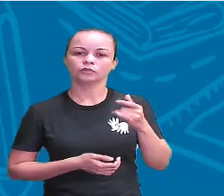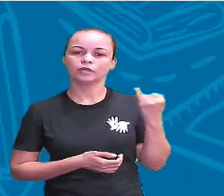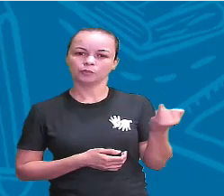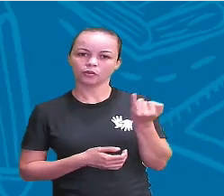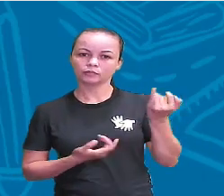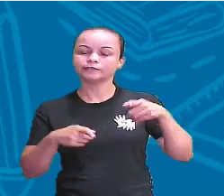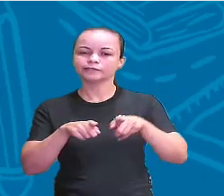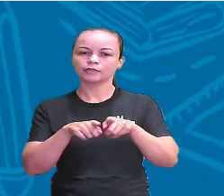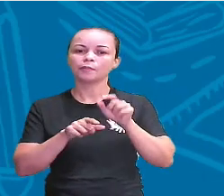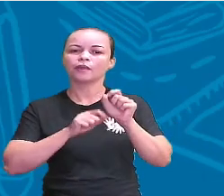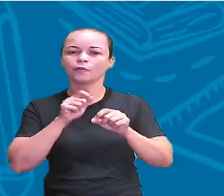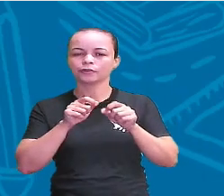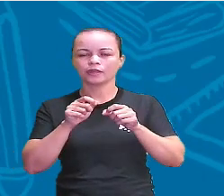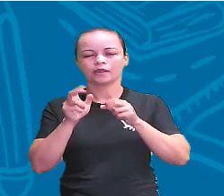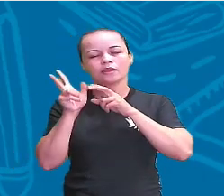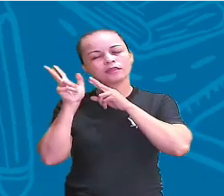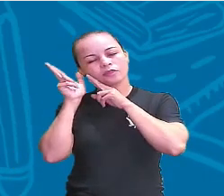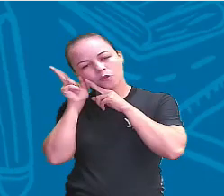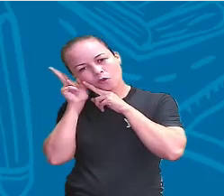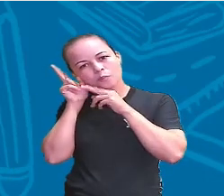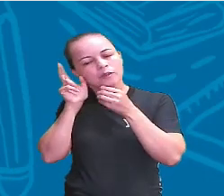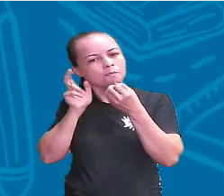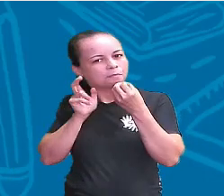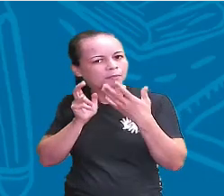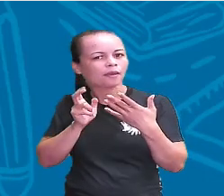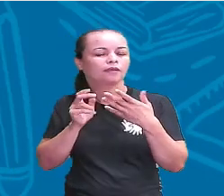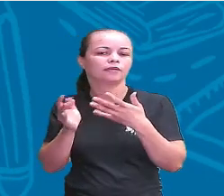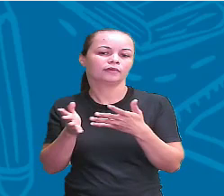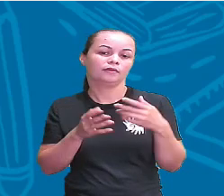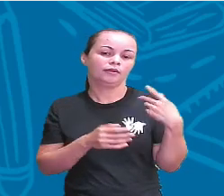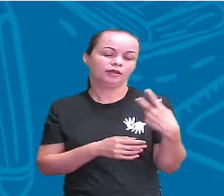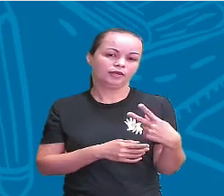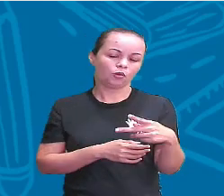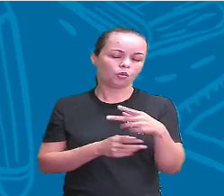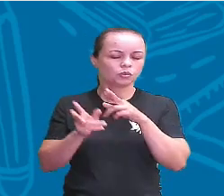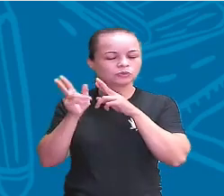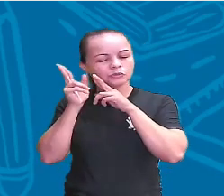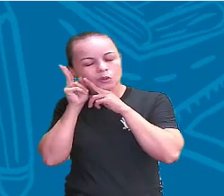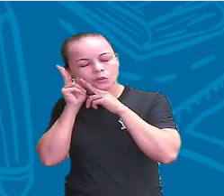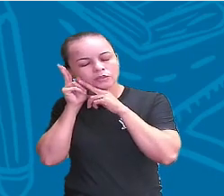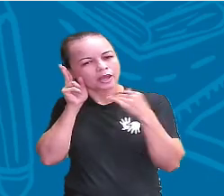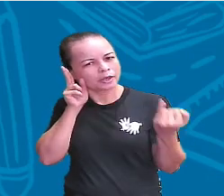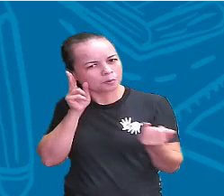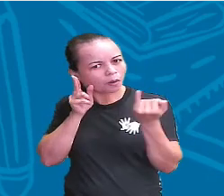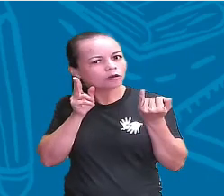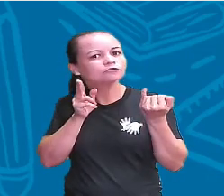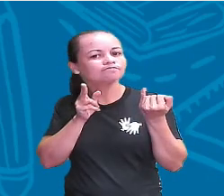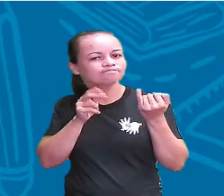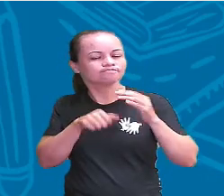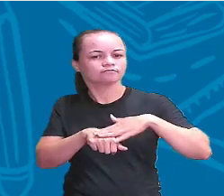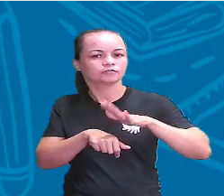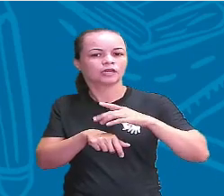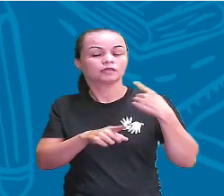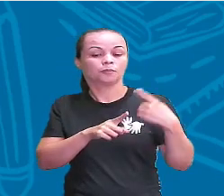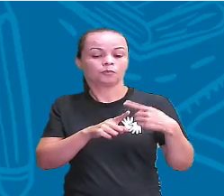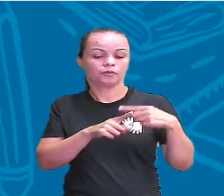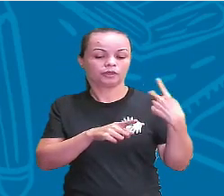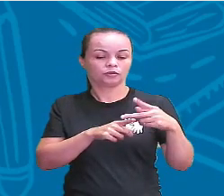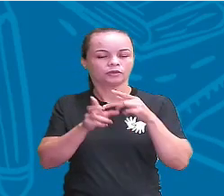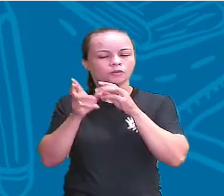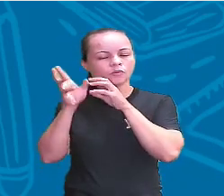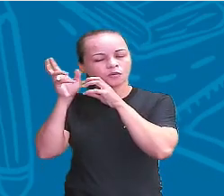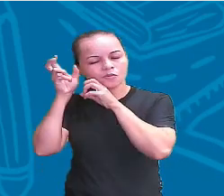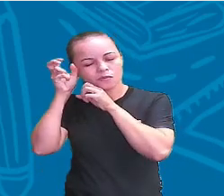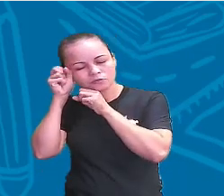dormir bem, tá certo? O nosso sono, ele é fundamental, porque é durante o sono ali a gente está